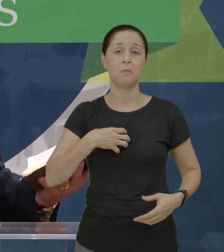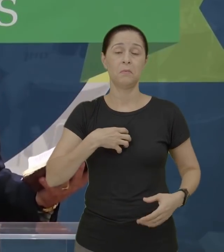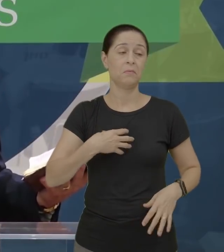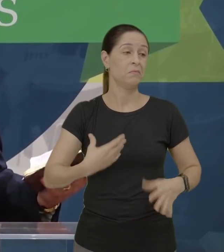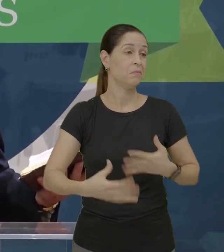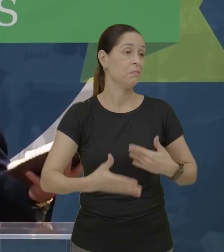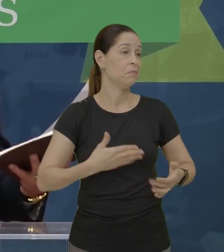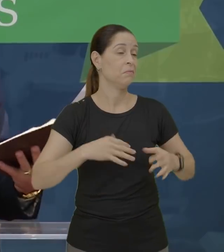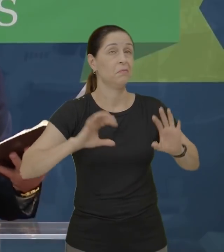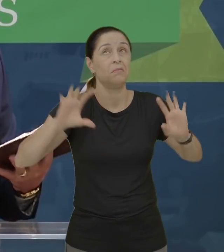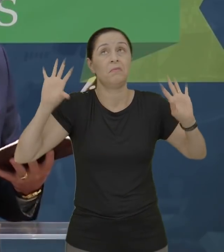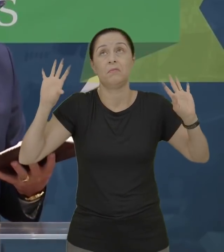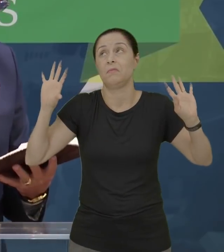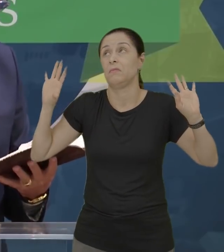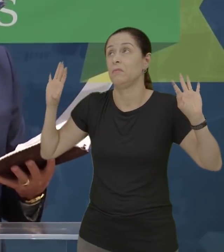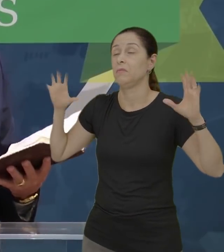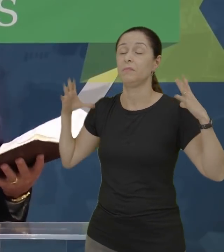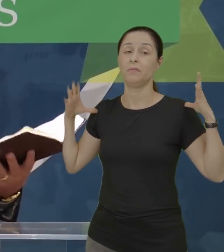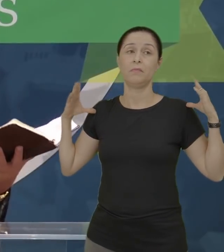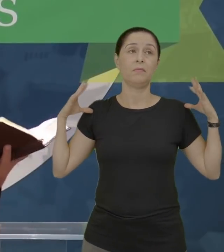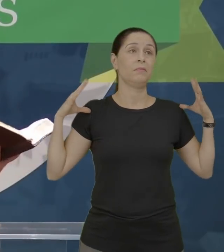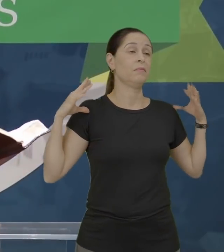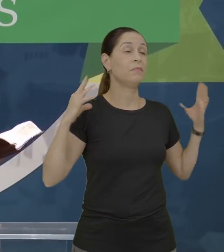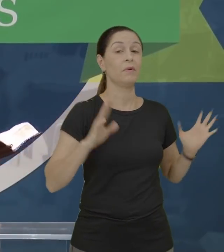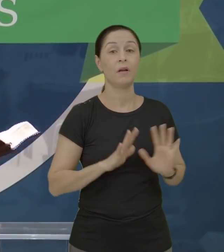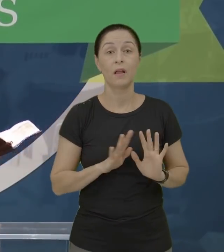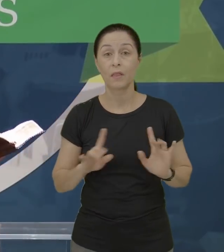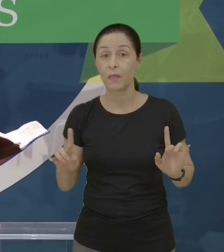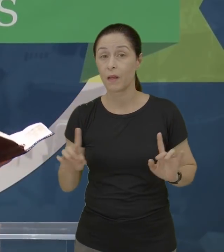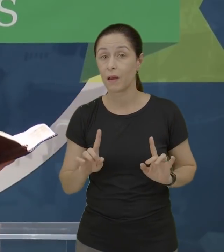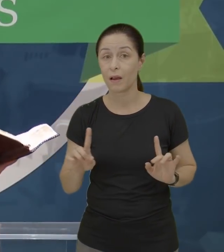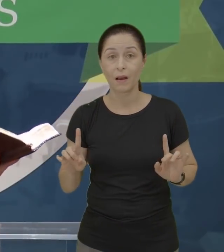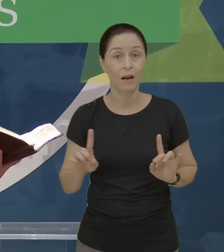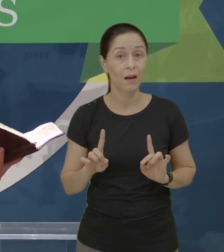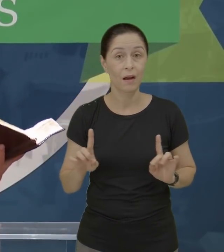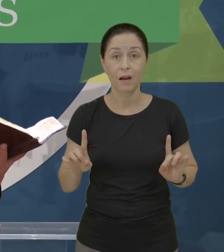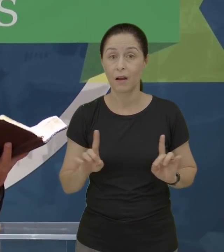Não. Você precisa ter o quê?